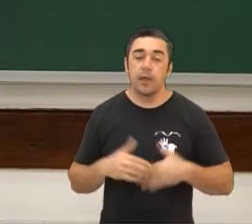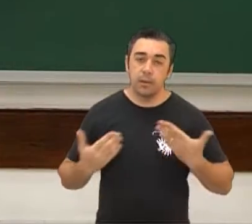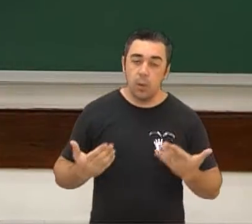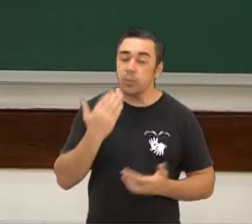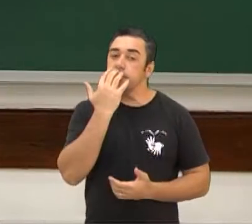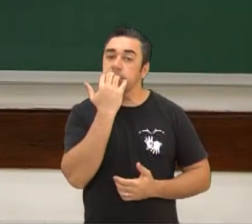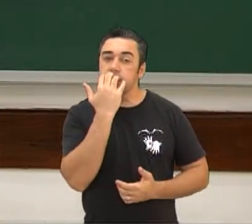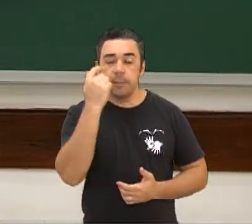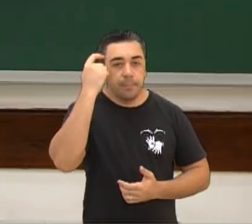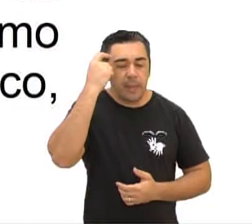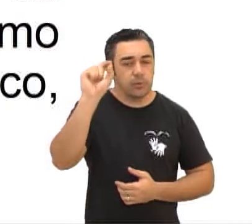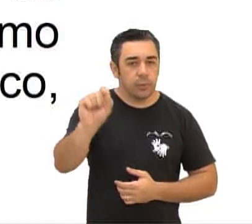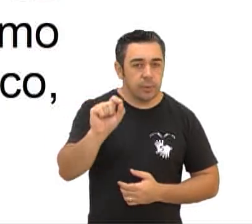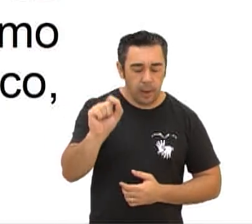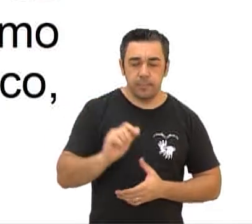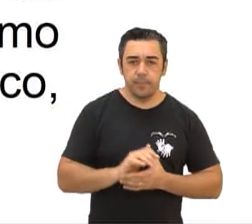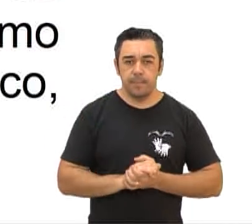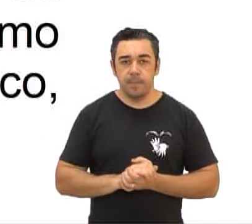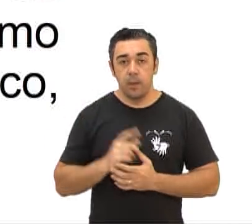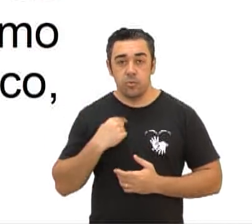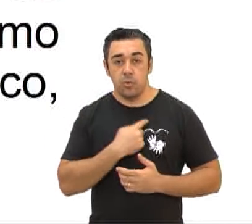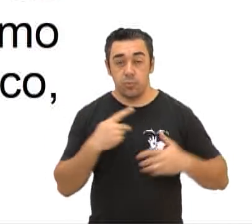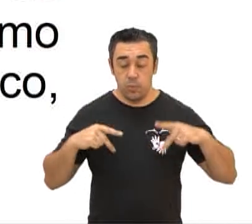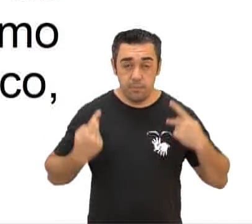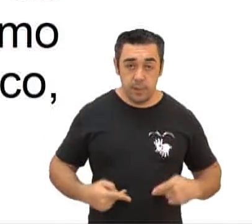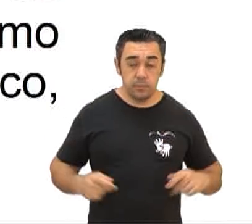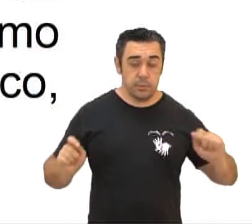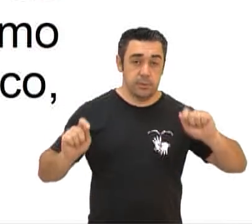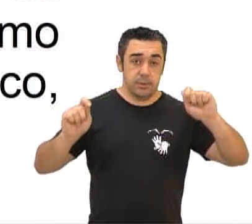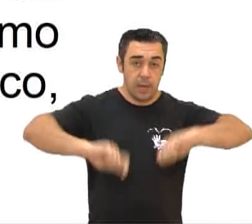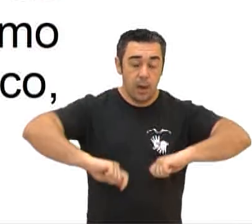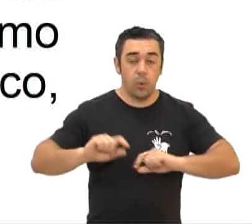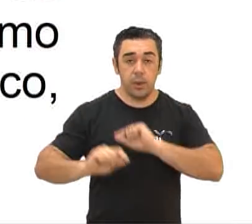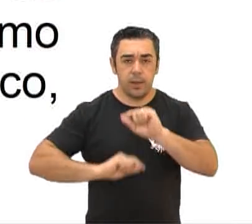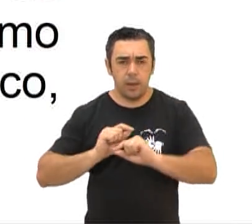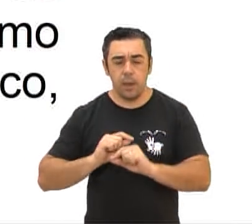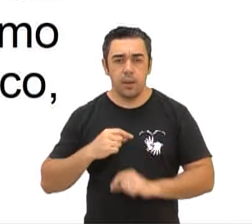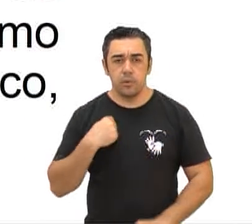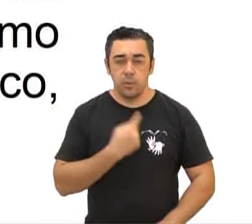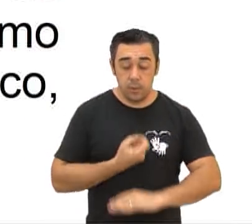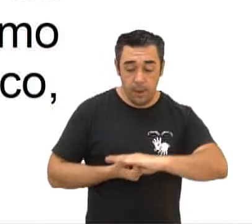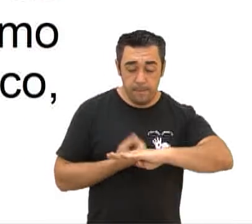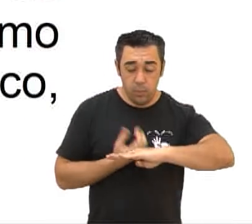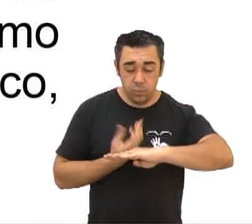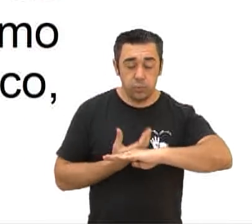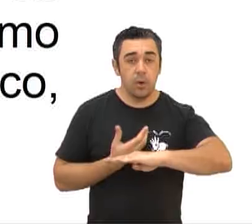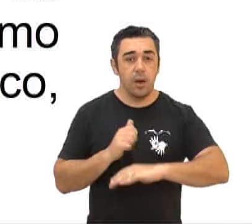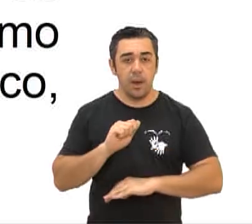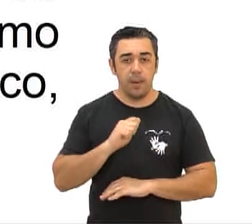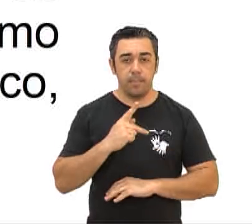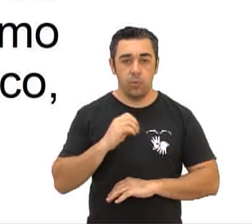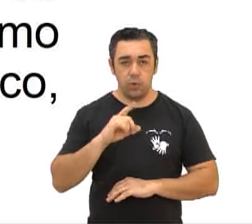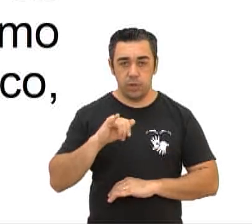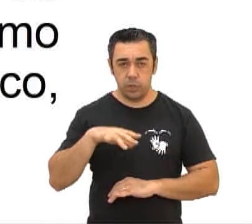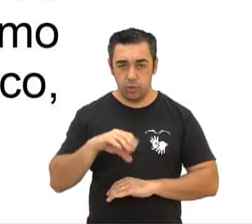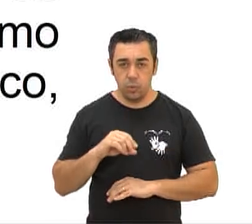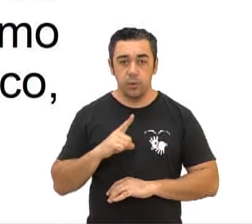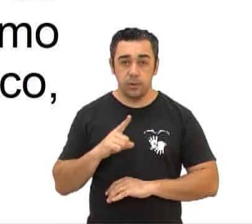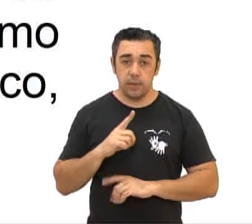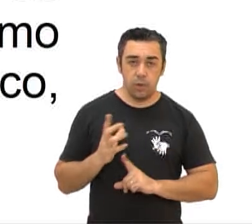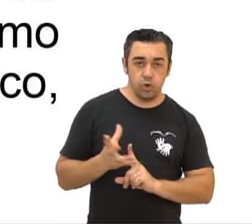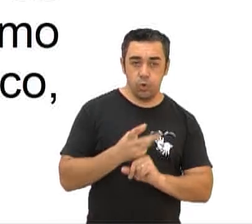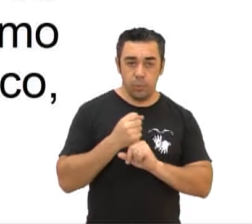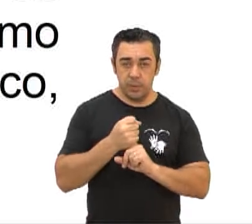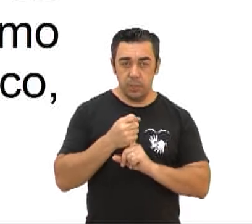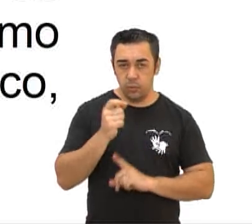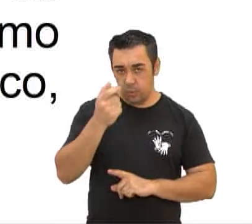Nietzsche, o ser humano deve ser capaz, portanto, né, devido ao impulso apolíneo de se dominar a partir da razão,